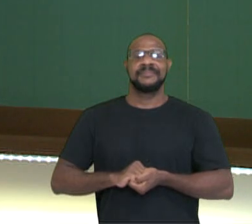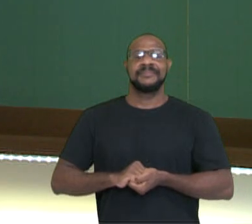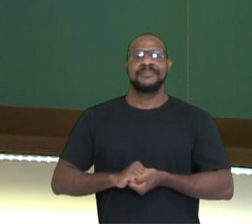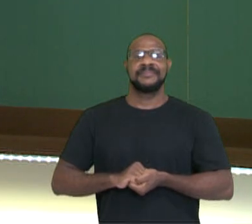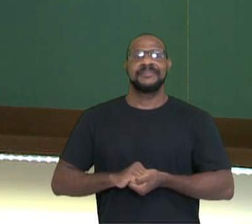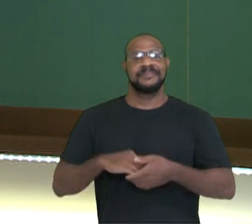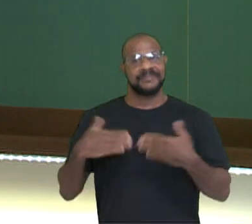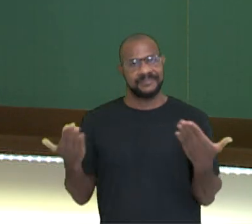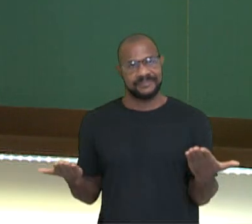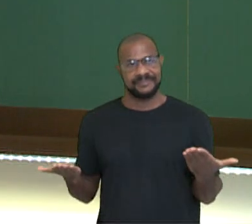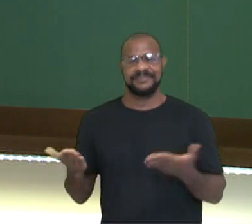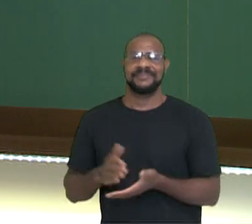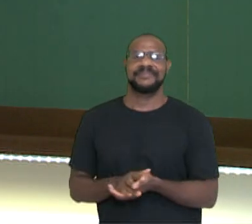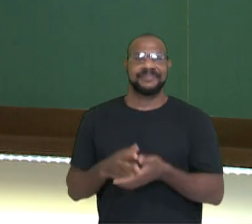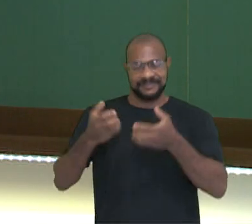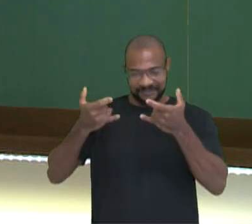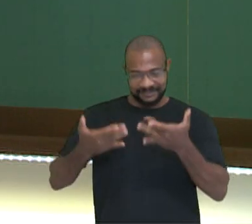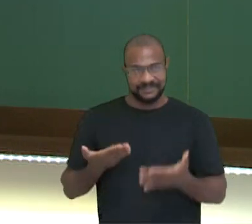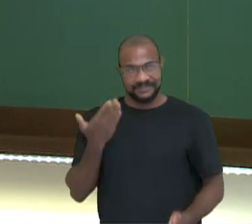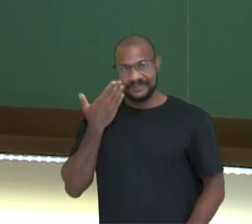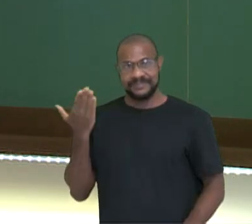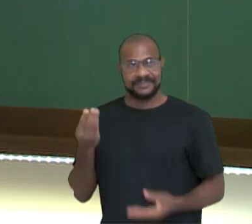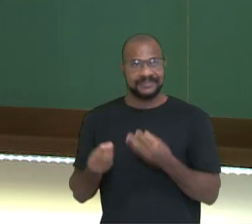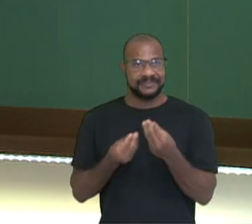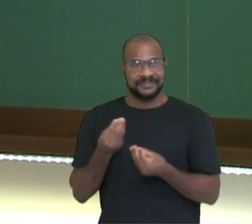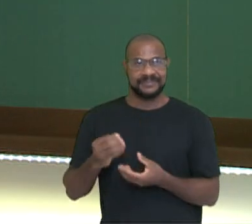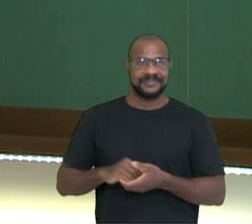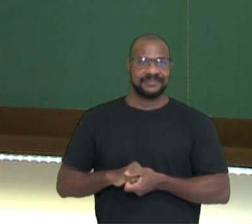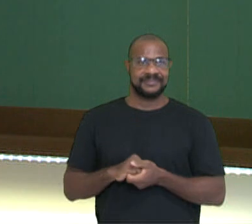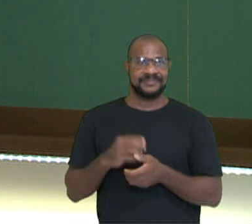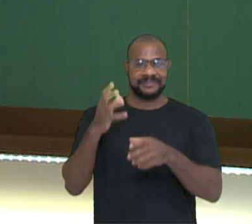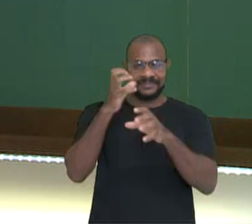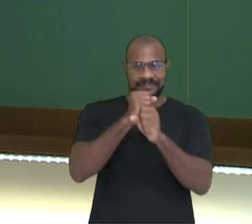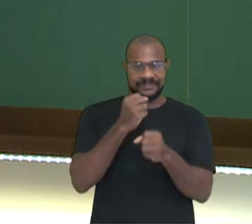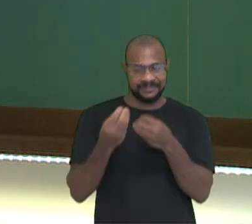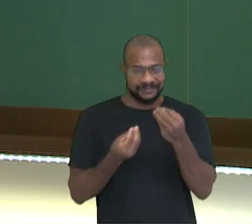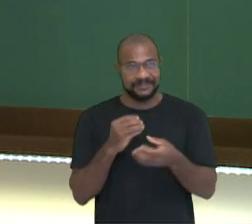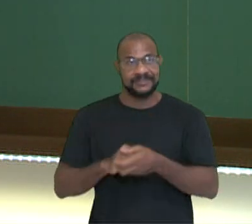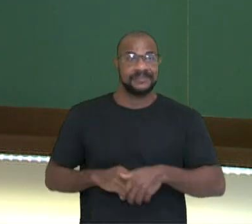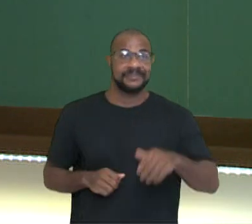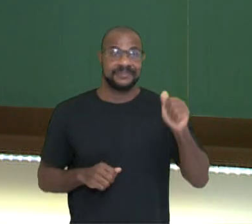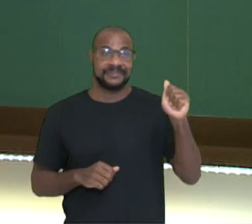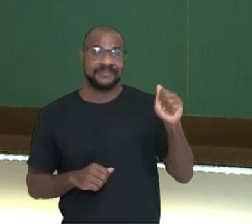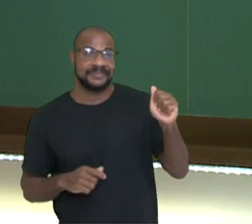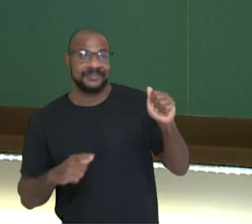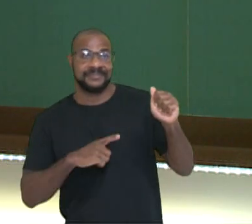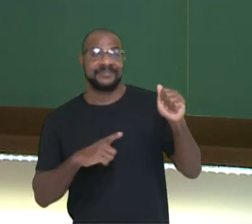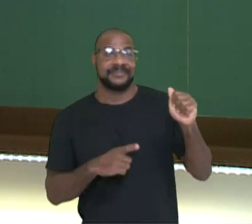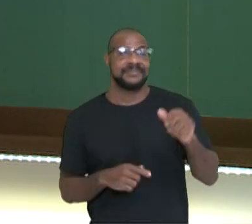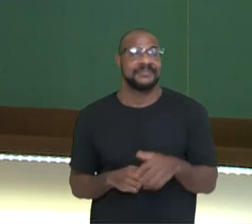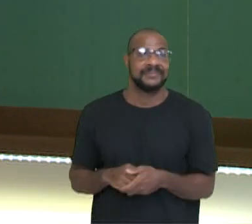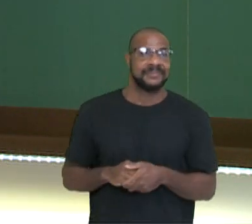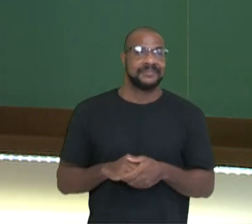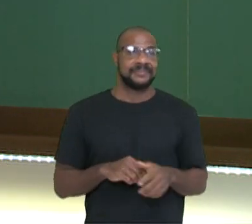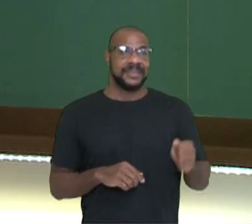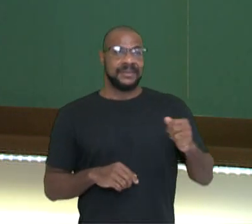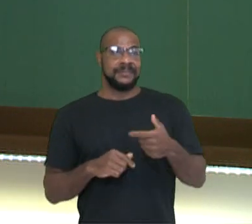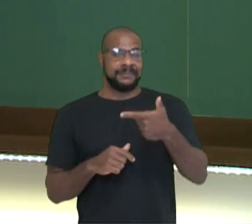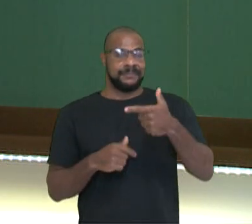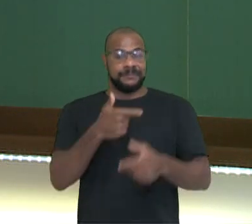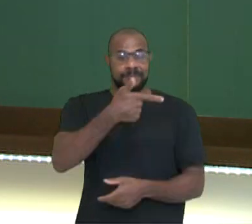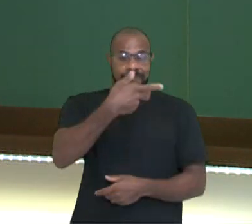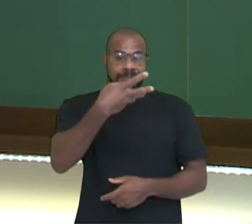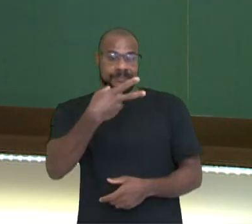Vamos lá então, pessoal, aqui verificar a resolução desse quiz. Na letra A, eu tenho aqui 23 π sobre